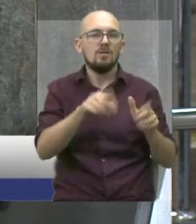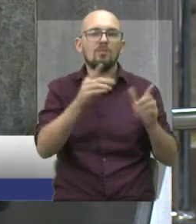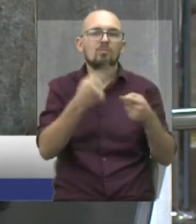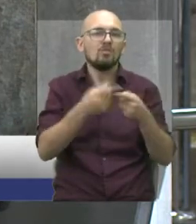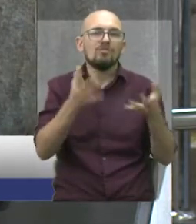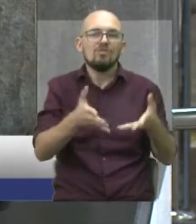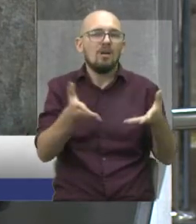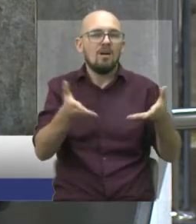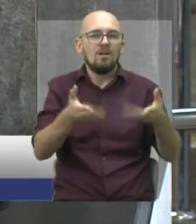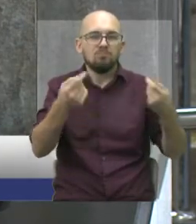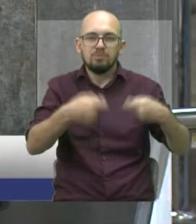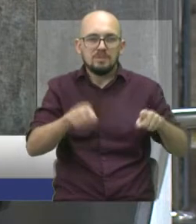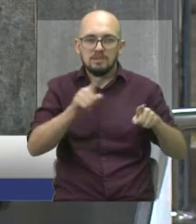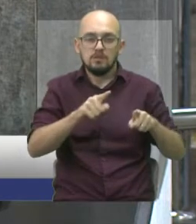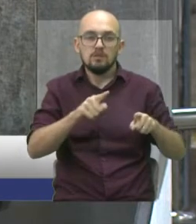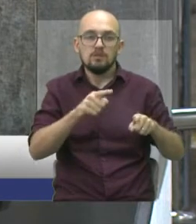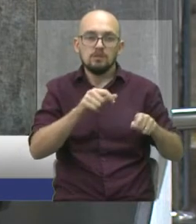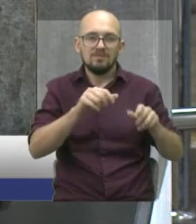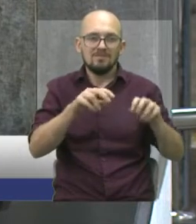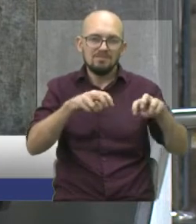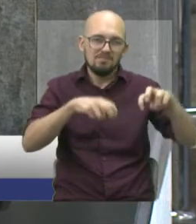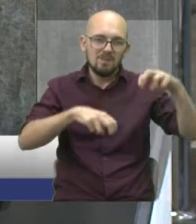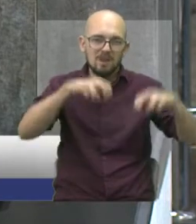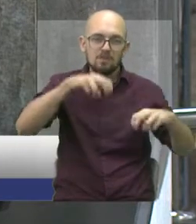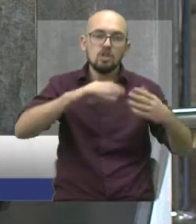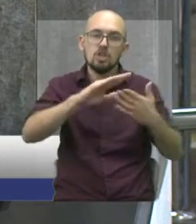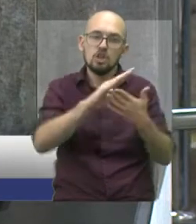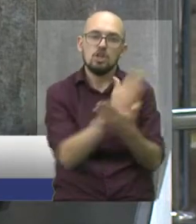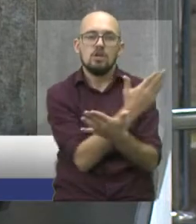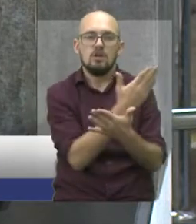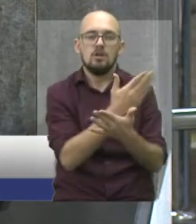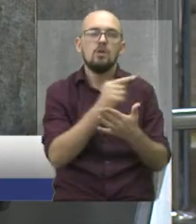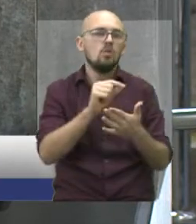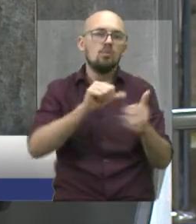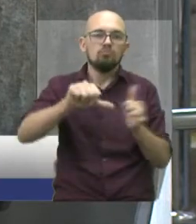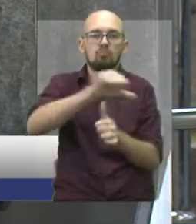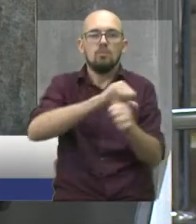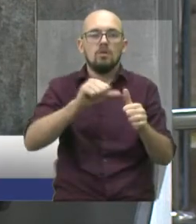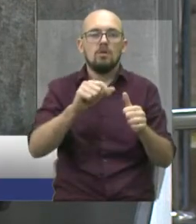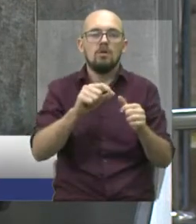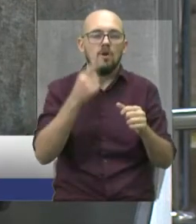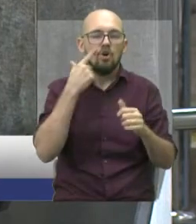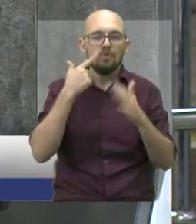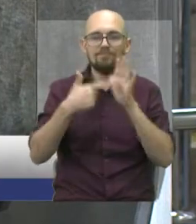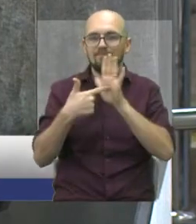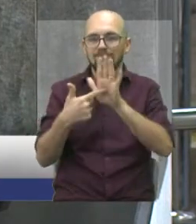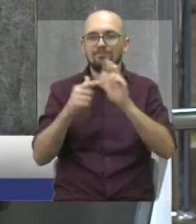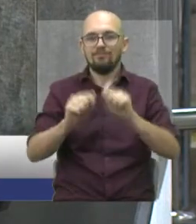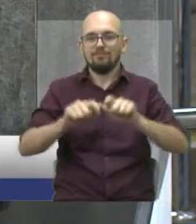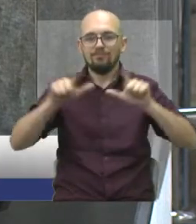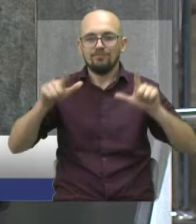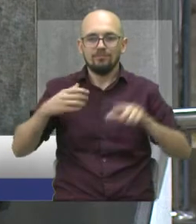parquinho, num local onde se pudesse estar trabalhando com a educação infantil. Por gentileza, pasta